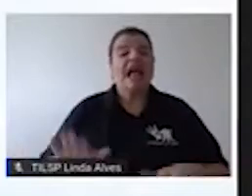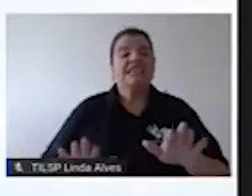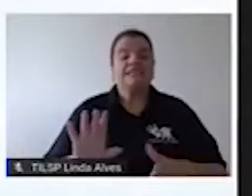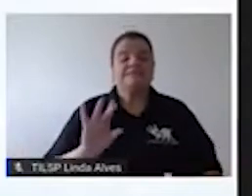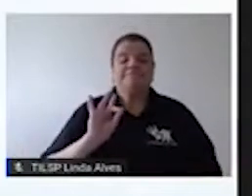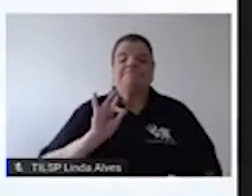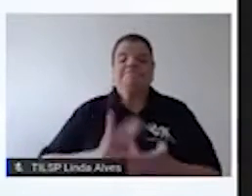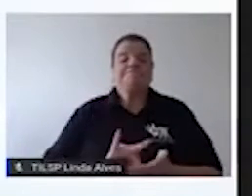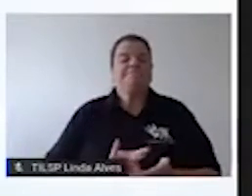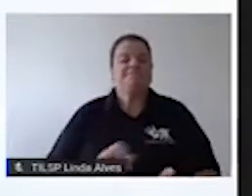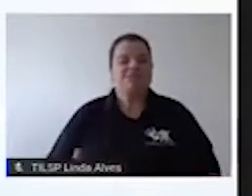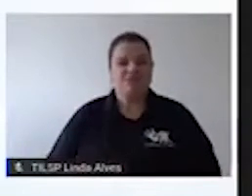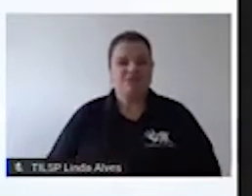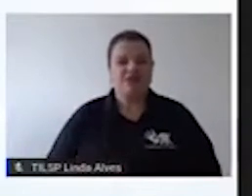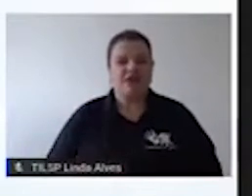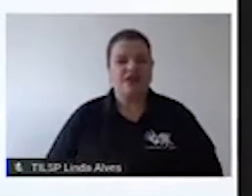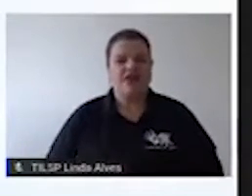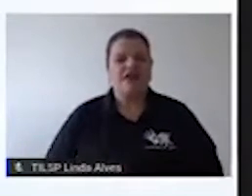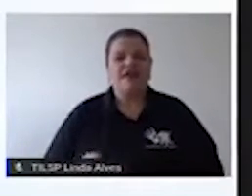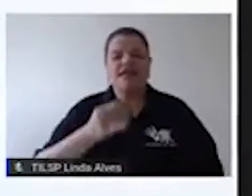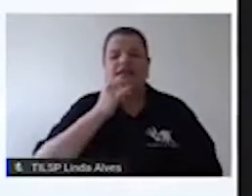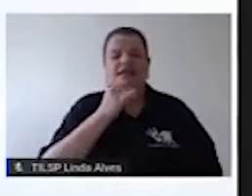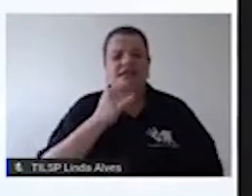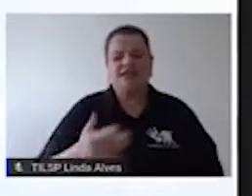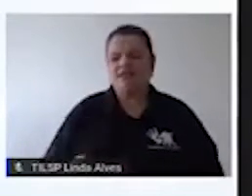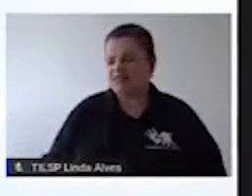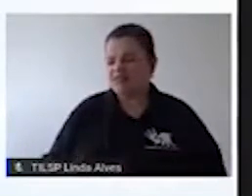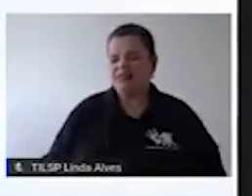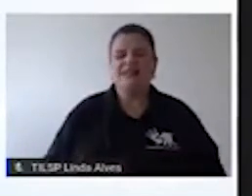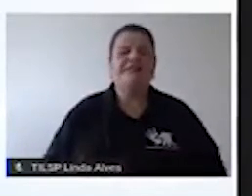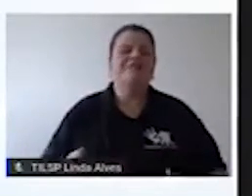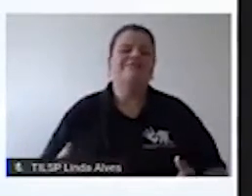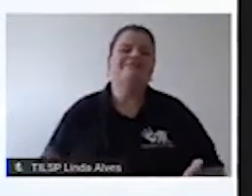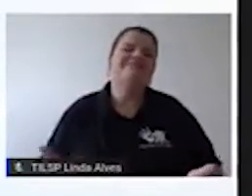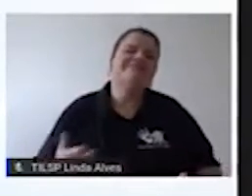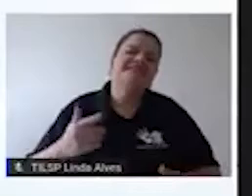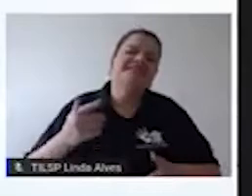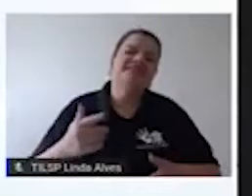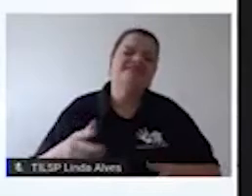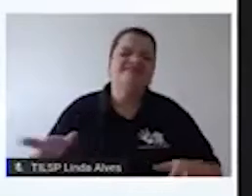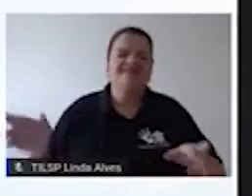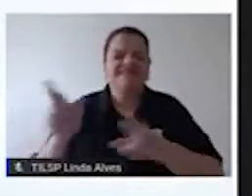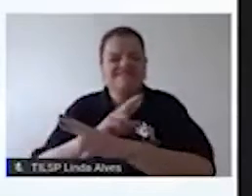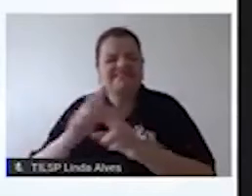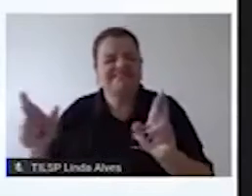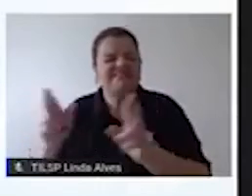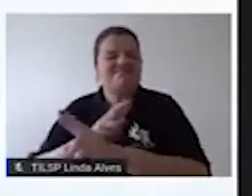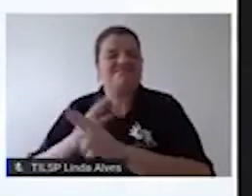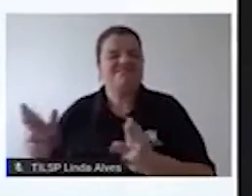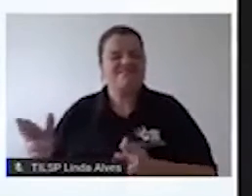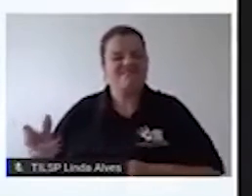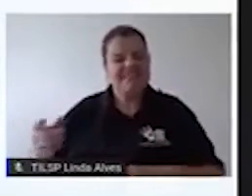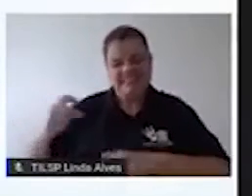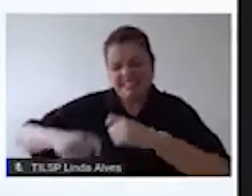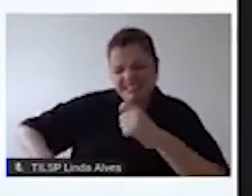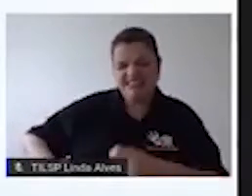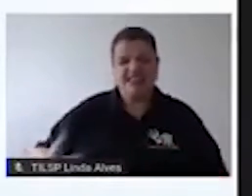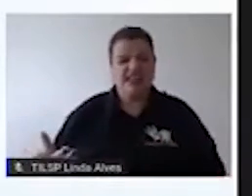estratificado ali que no momento em que você não está com aquela condição de ter relação sexual e você se